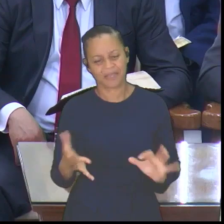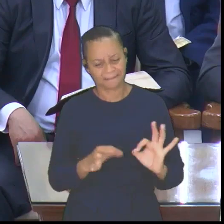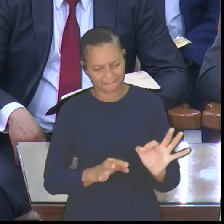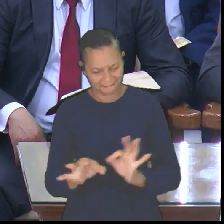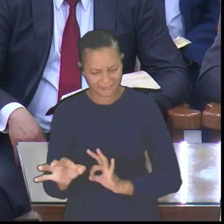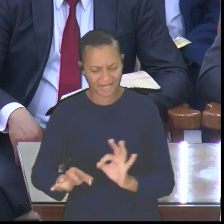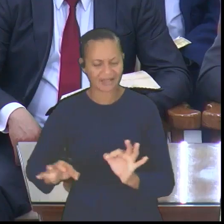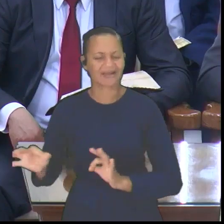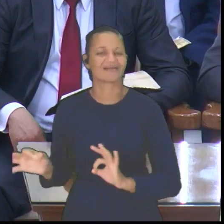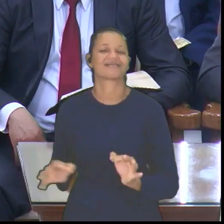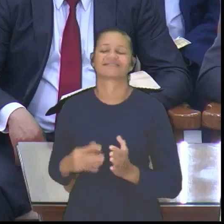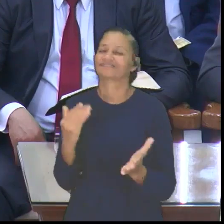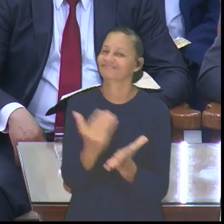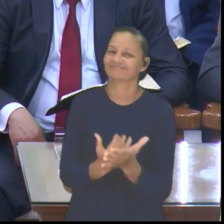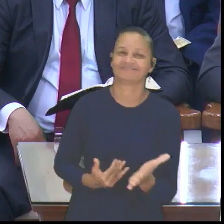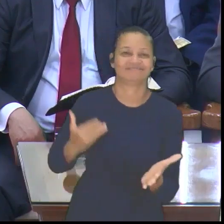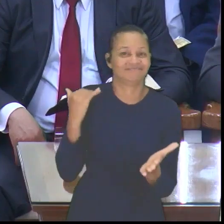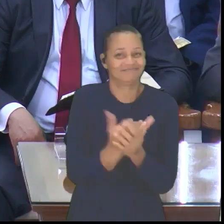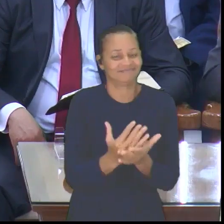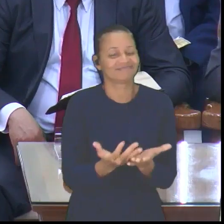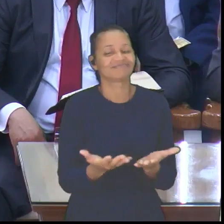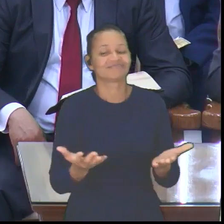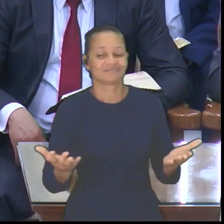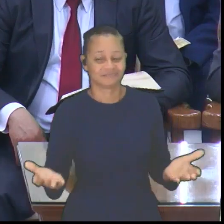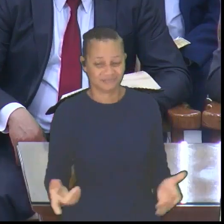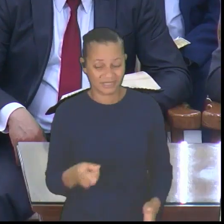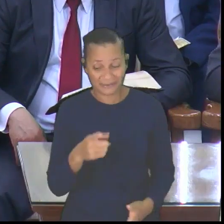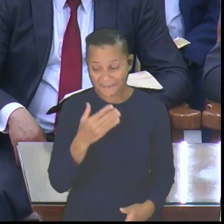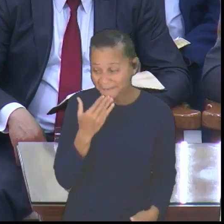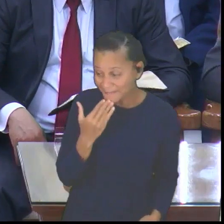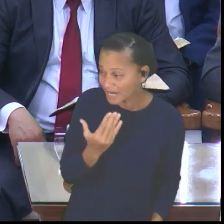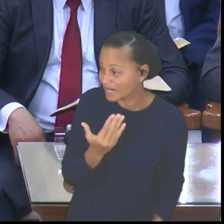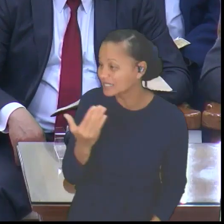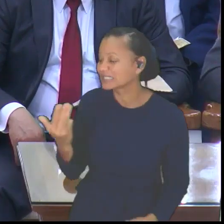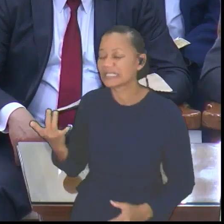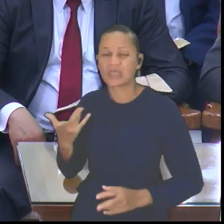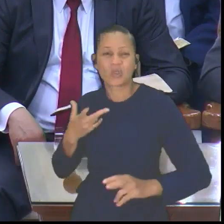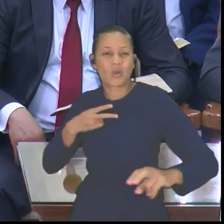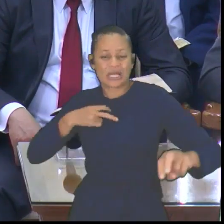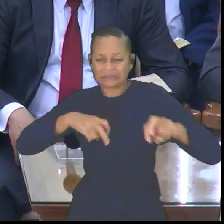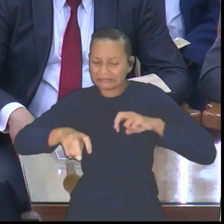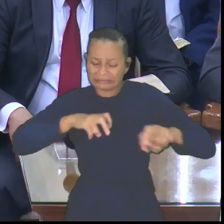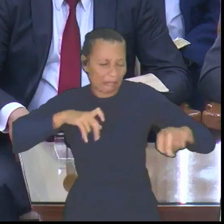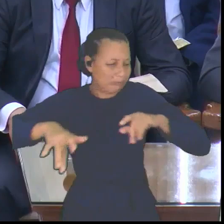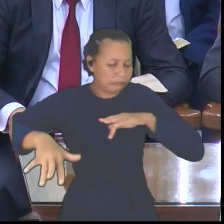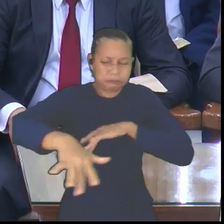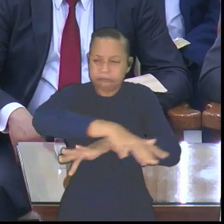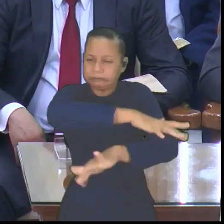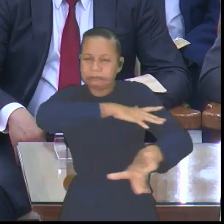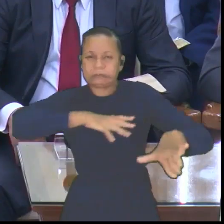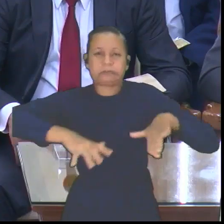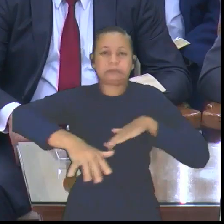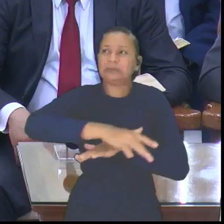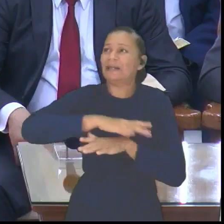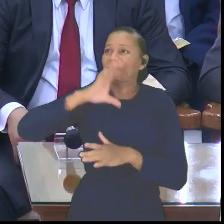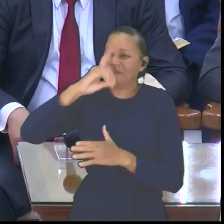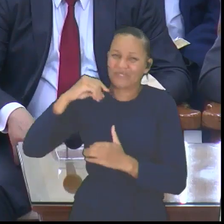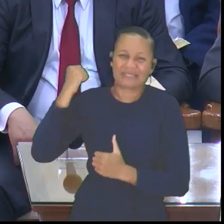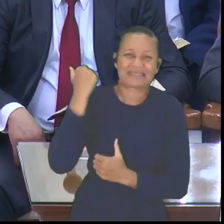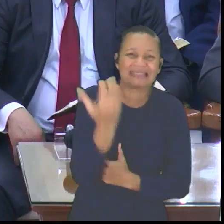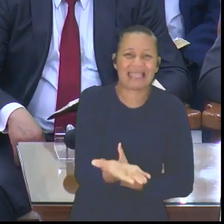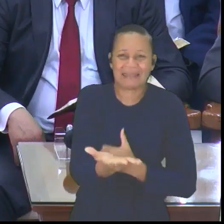Prepare que vai ser muito mais. Você está pedindo uma ação, Deus vai fazer e vai te dar ainda